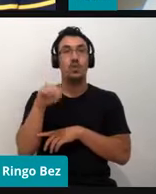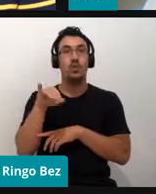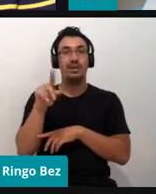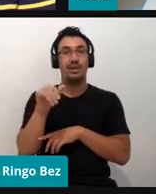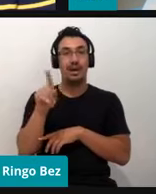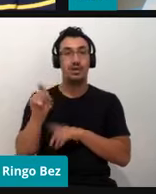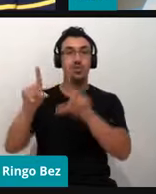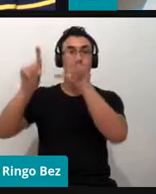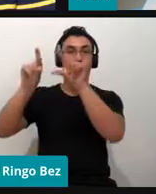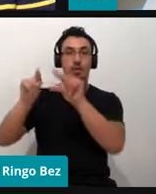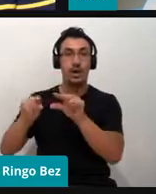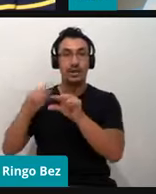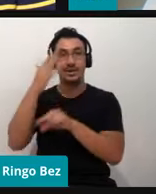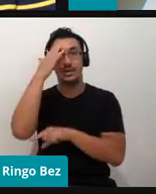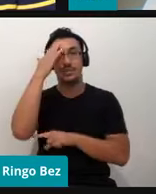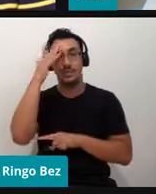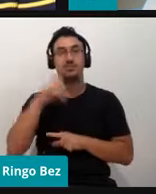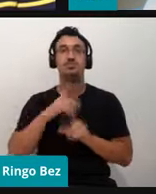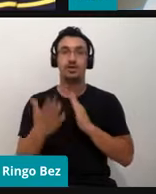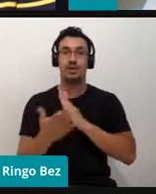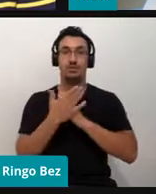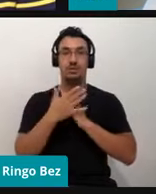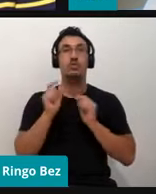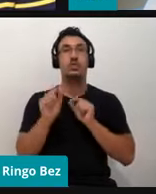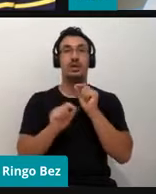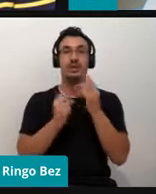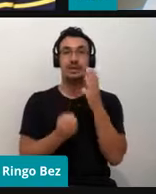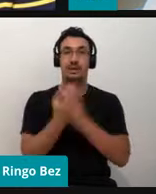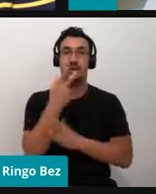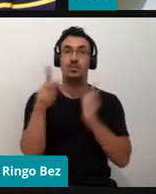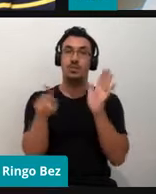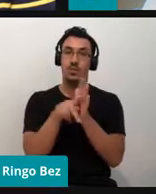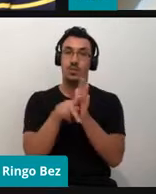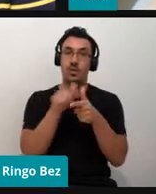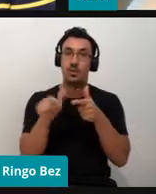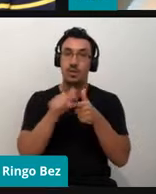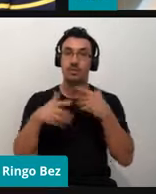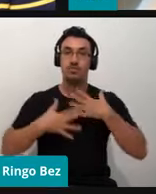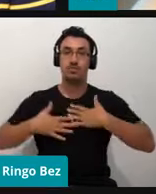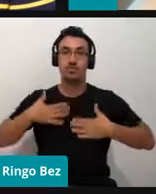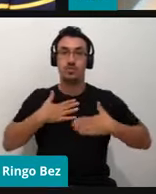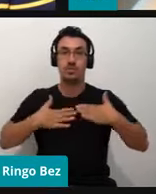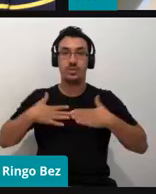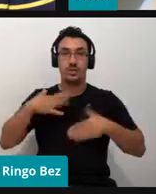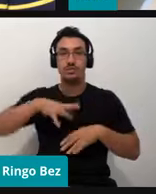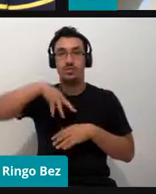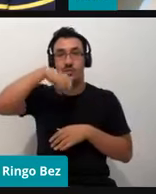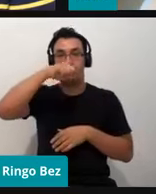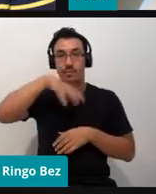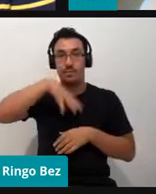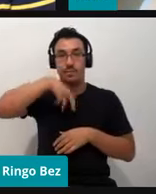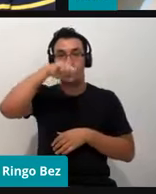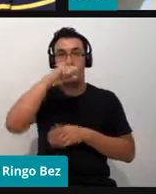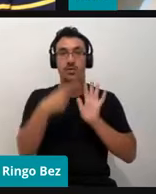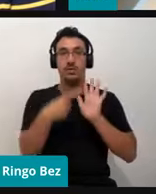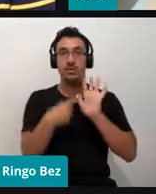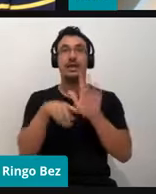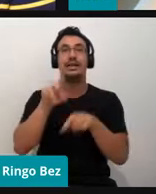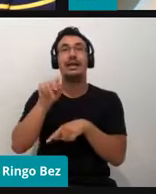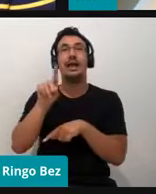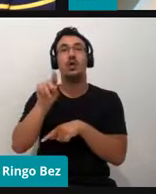é um fator que potencializa as crises e as doenças respiratórias. Mais para frente eu vou mostrar alguns dados sobre